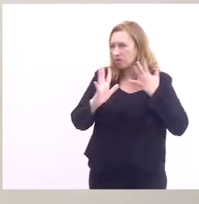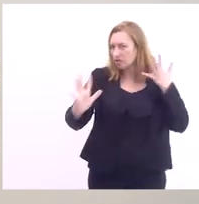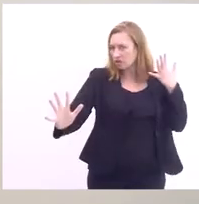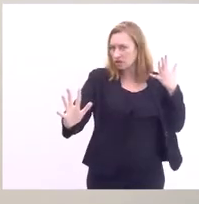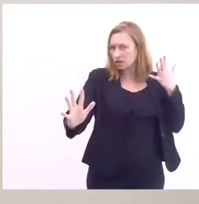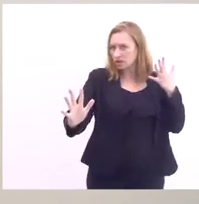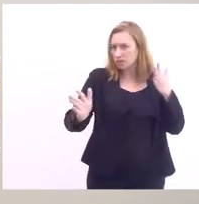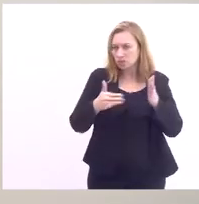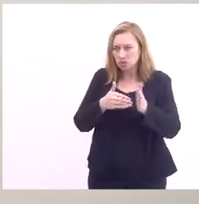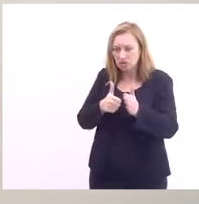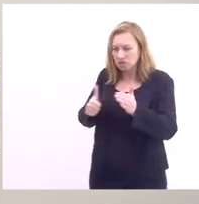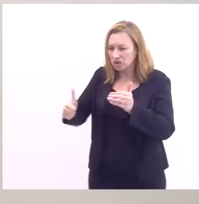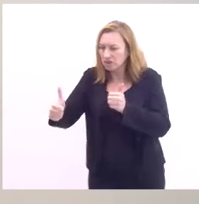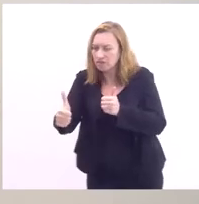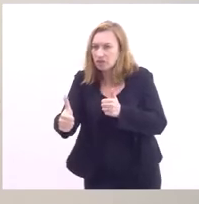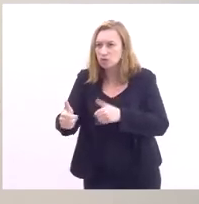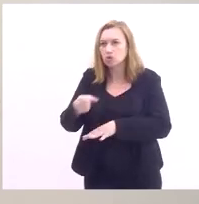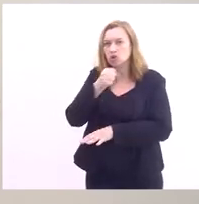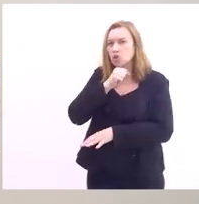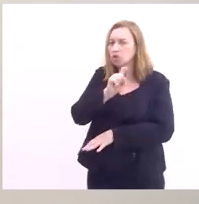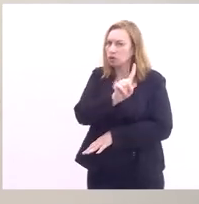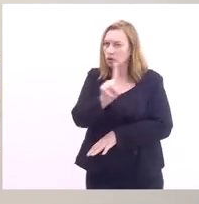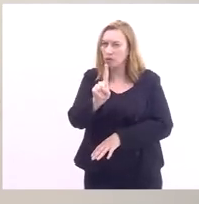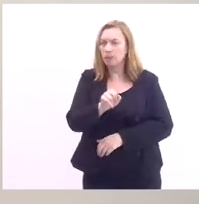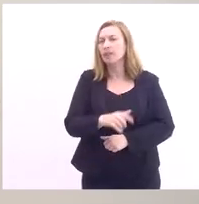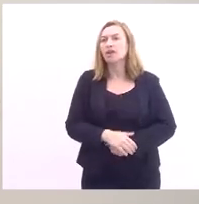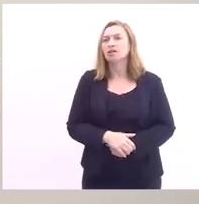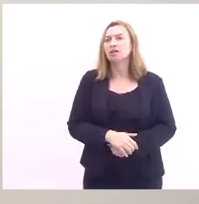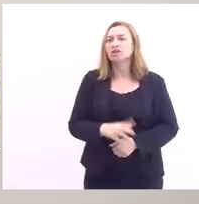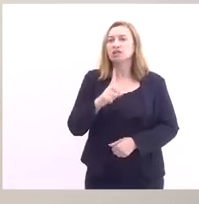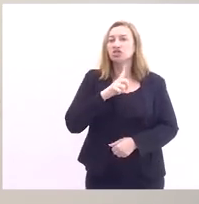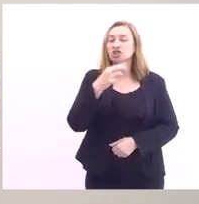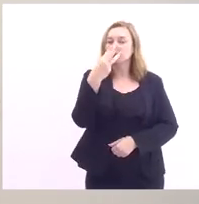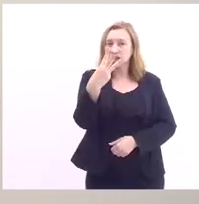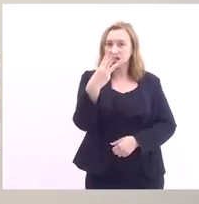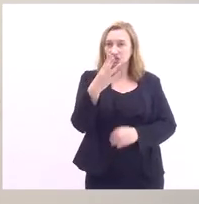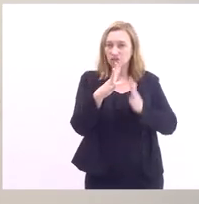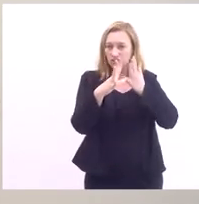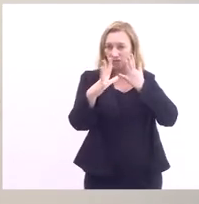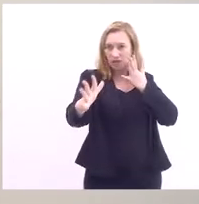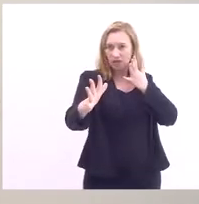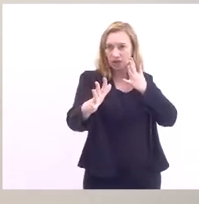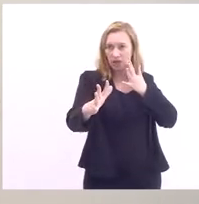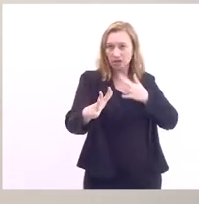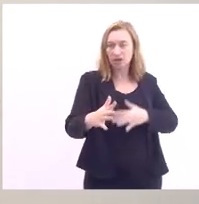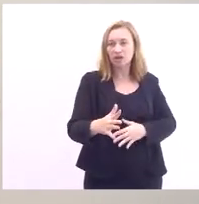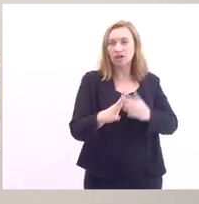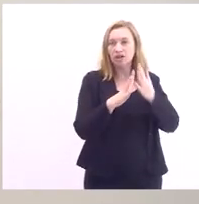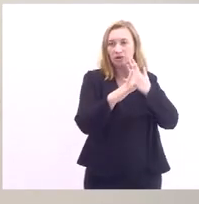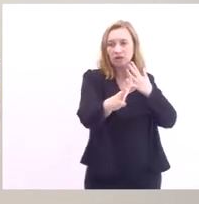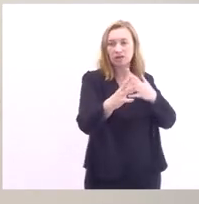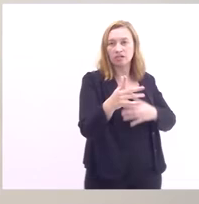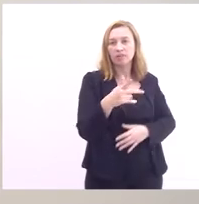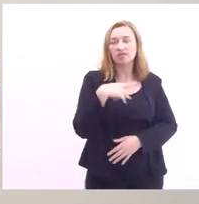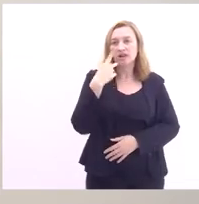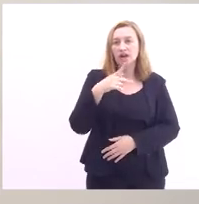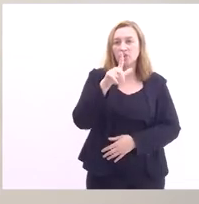ia passar na frente dos idosos. Tinham três filas. Uma fila para falar com a